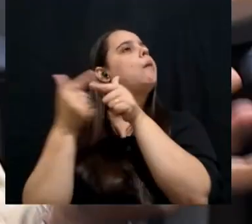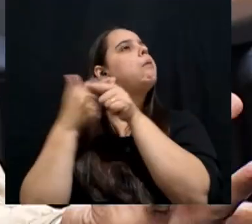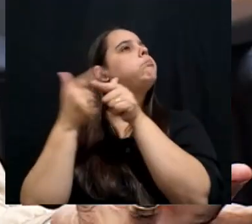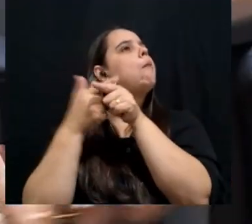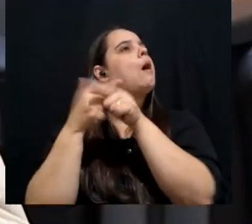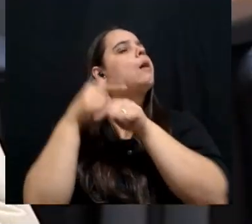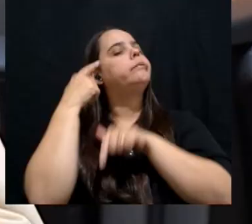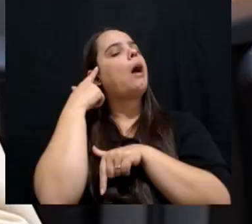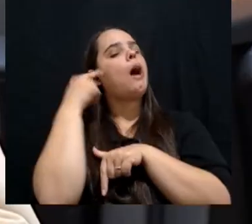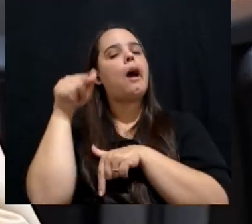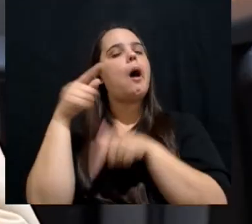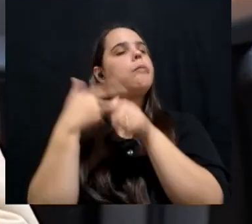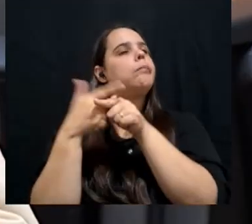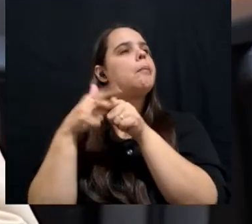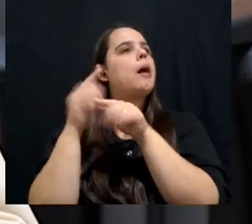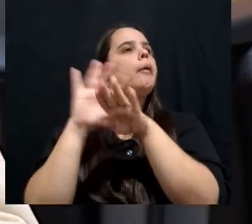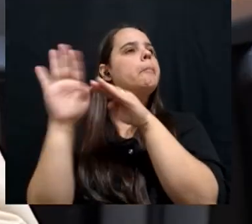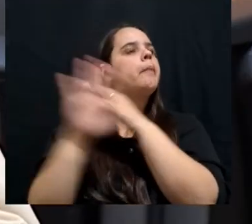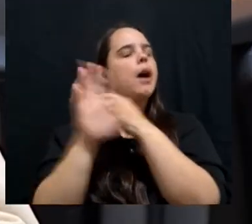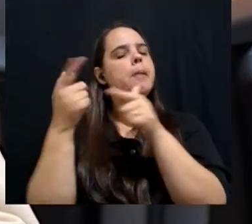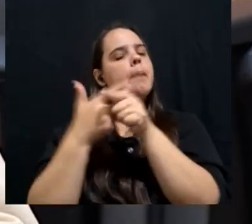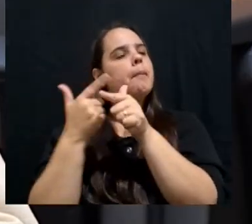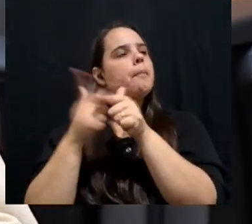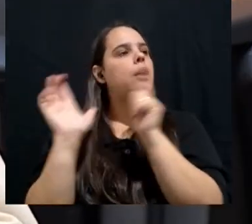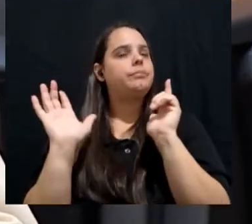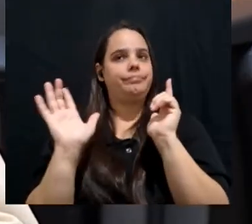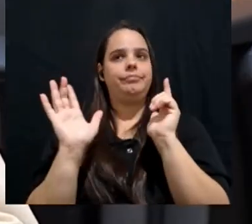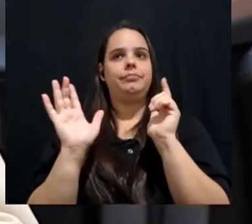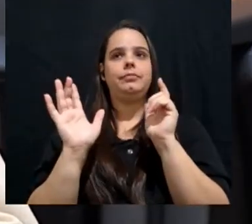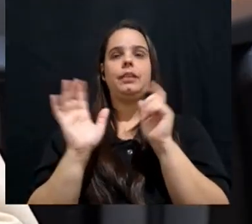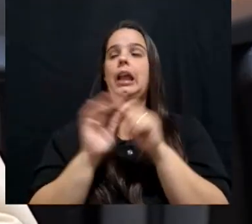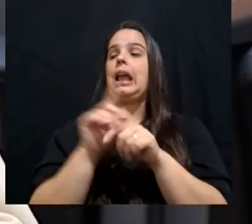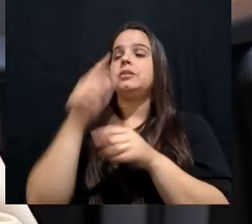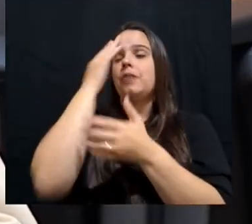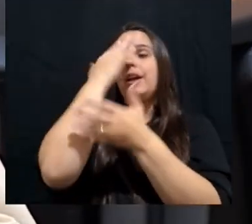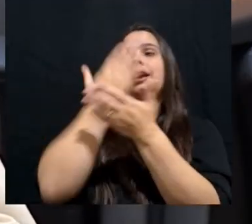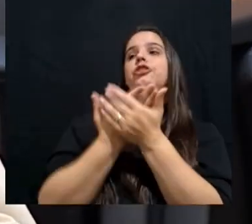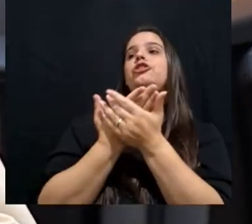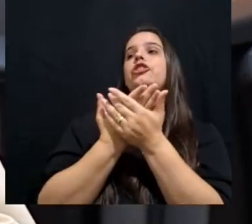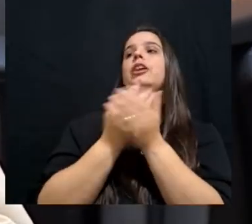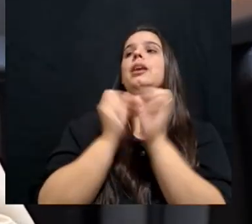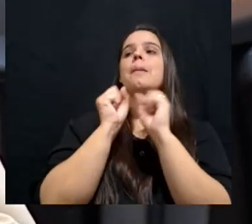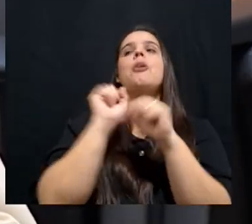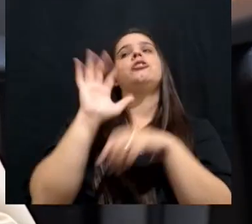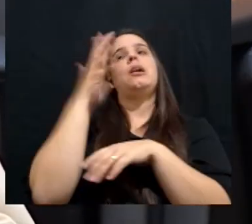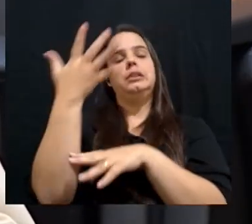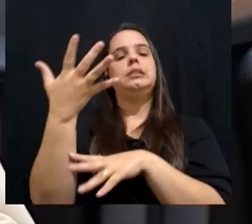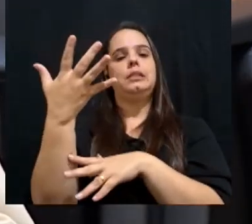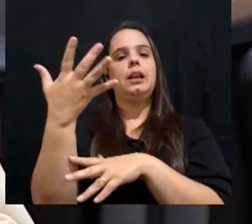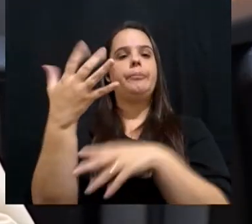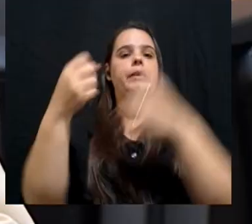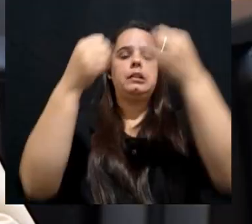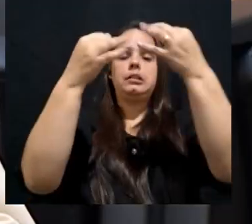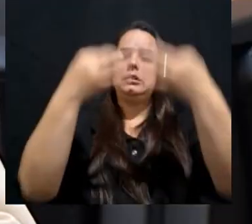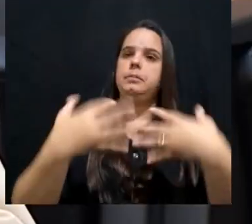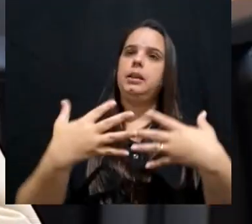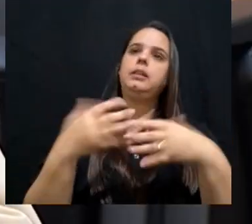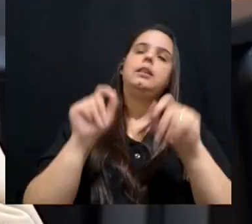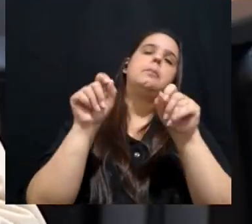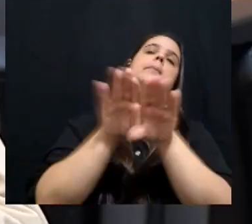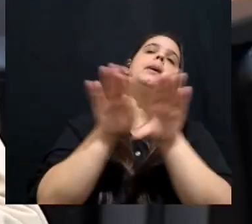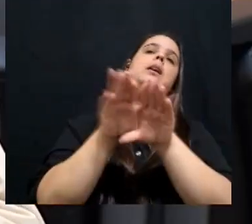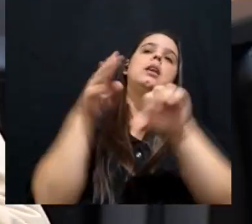deveria fiscalizar o 156. Mas como nós temos essa prerrogativa também de indicar, né, os